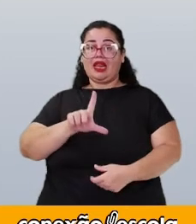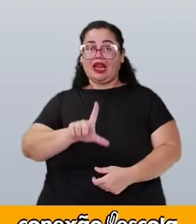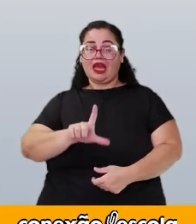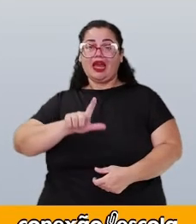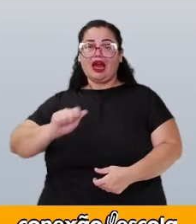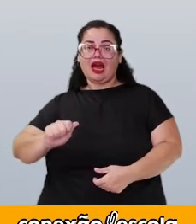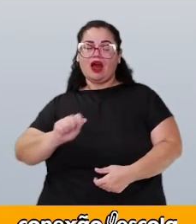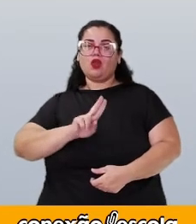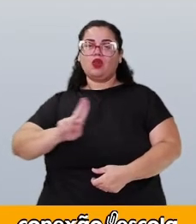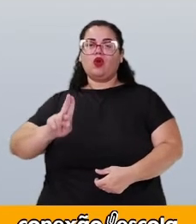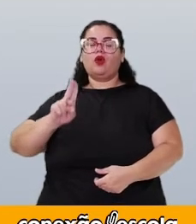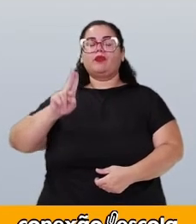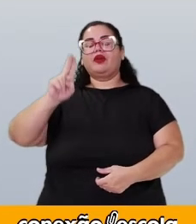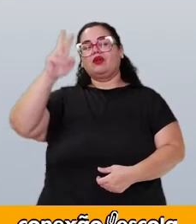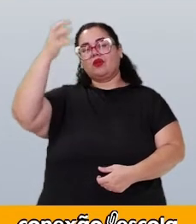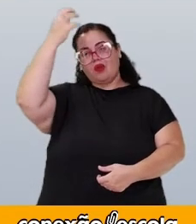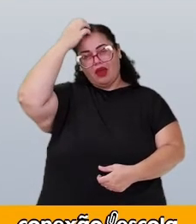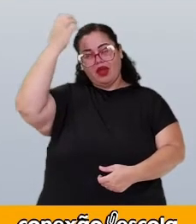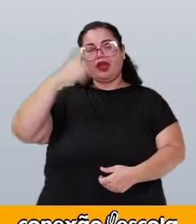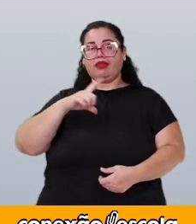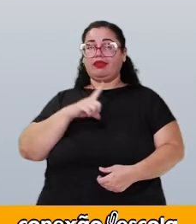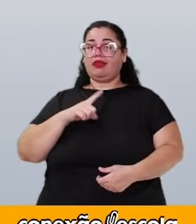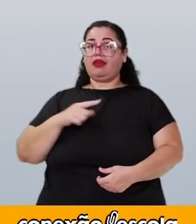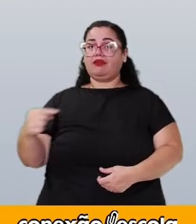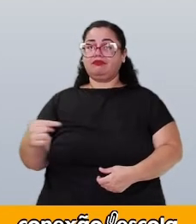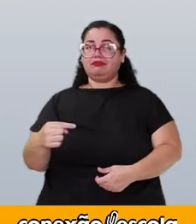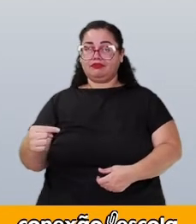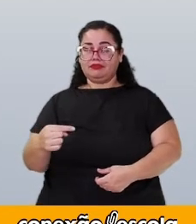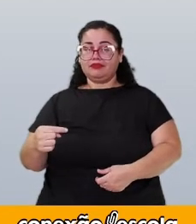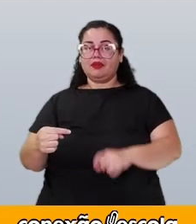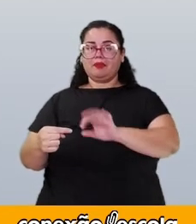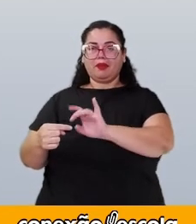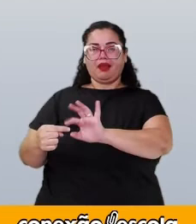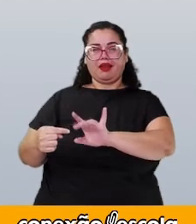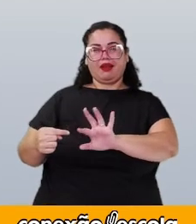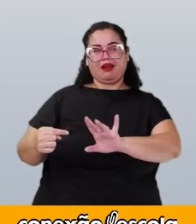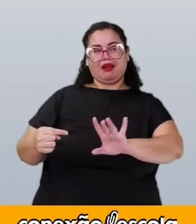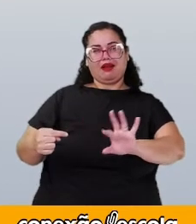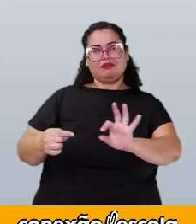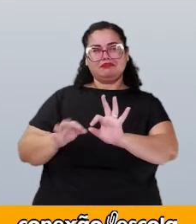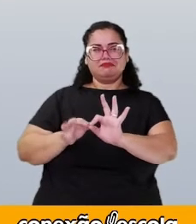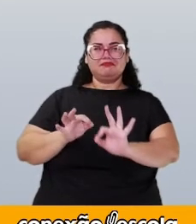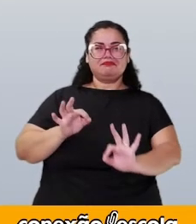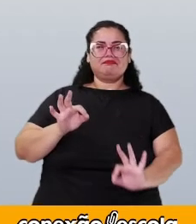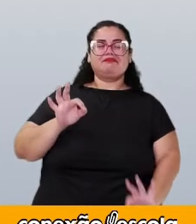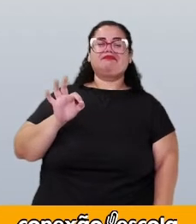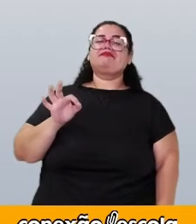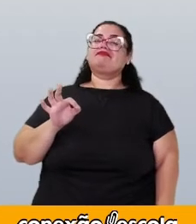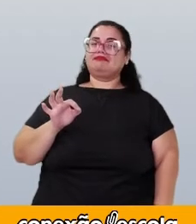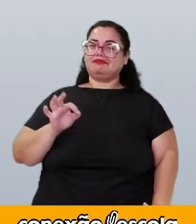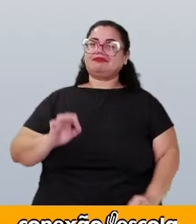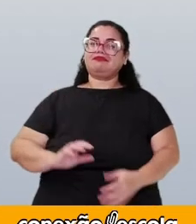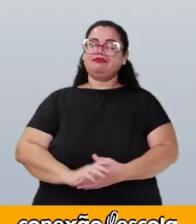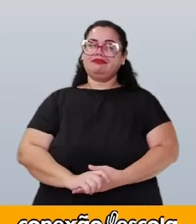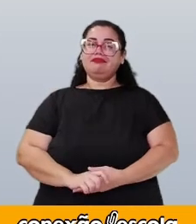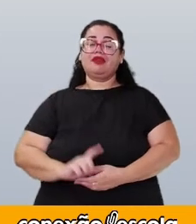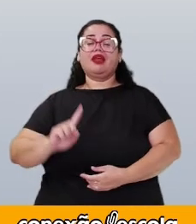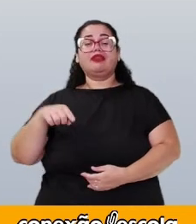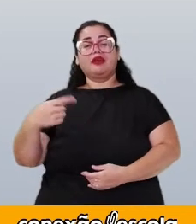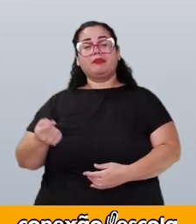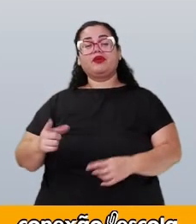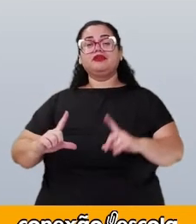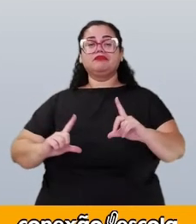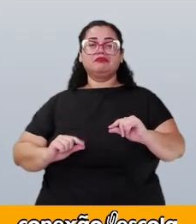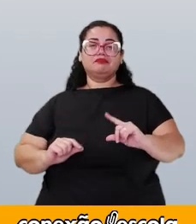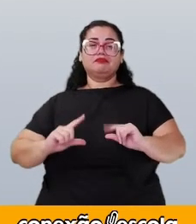do rei, tem um travessão e, em seguida, essa fala bem longa, inclusive. Depois, dialogando